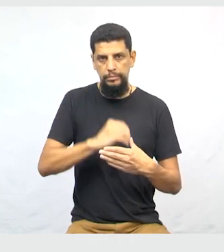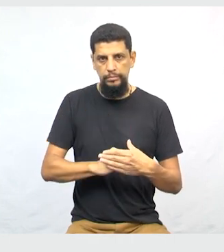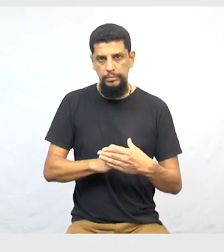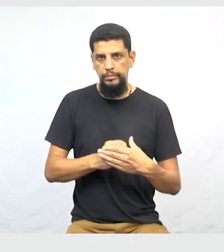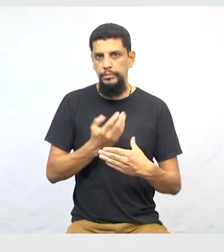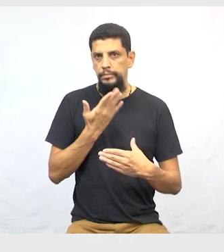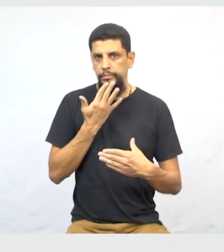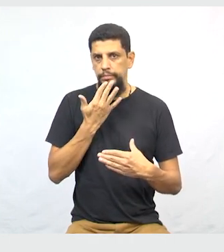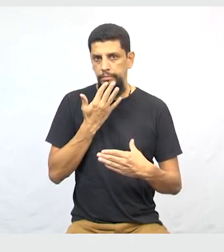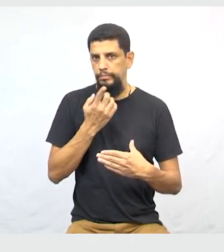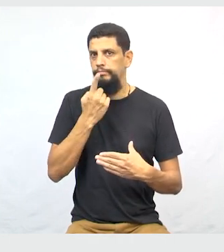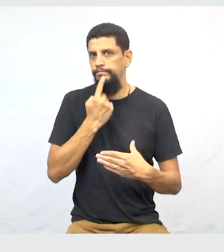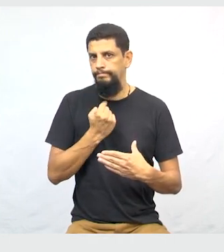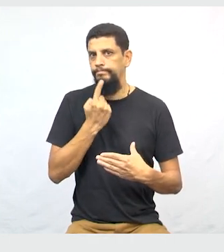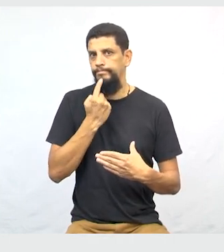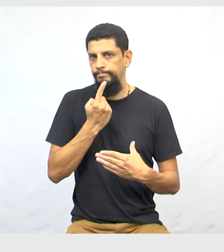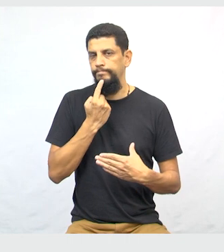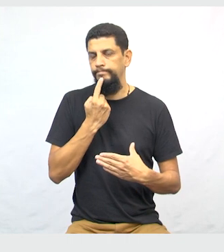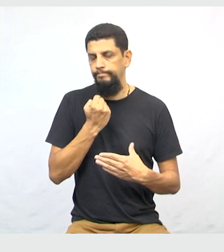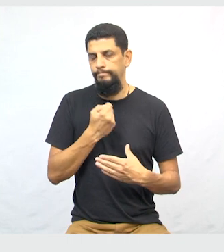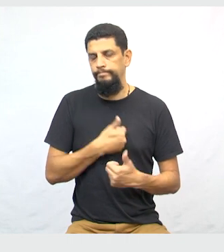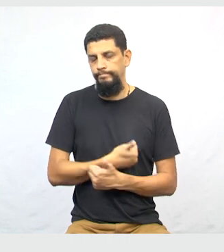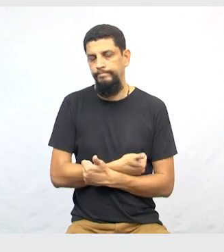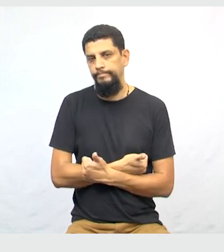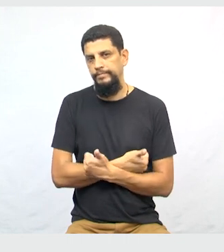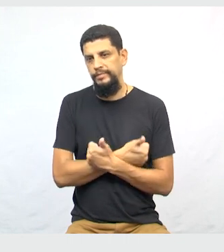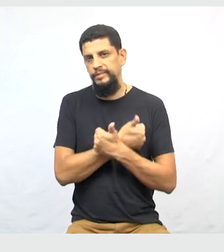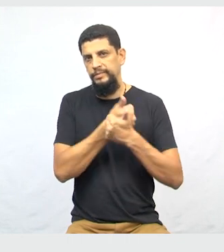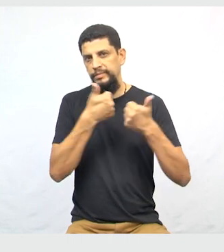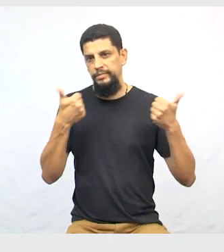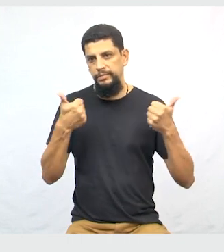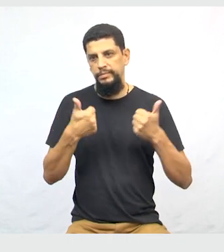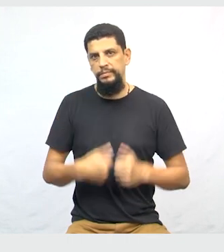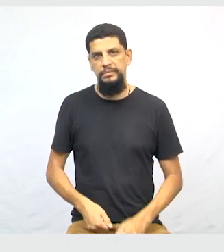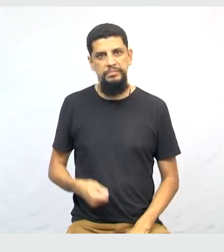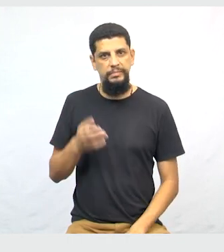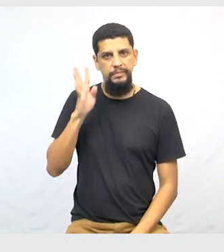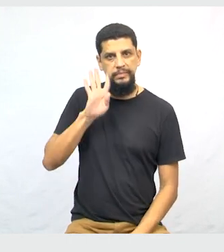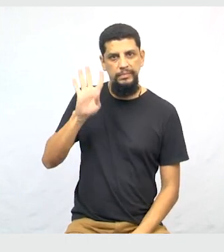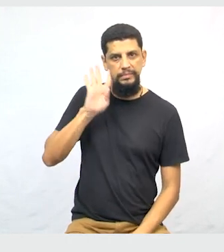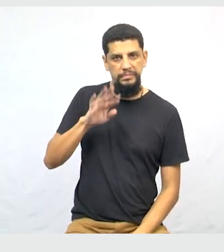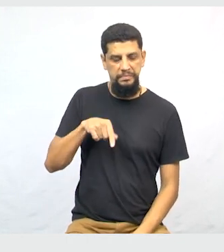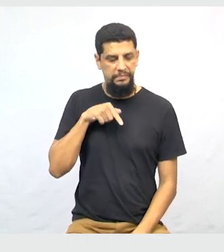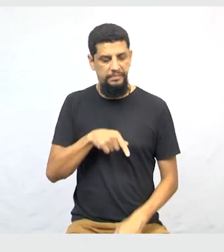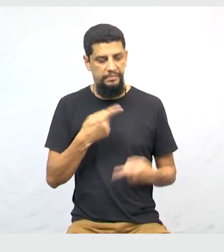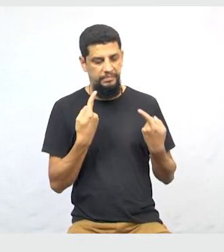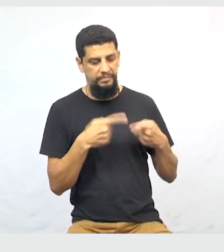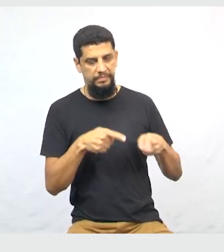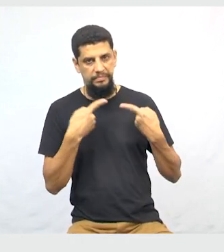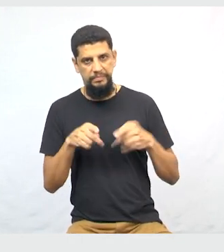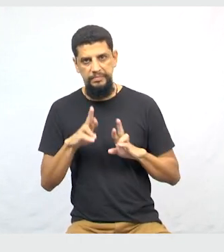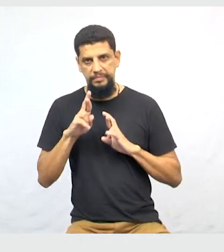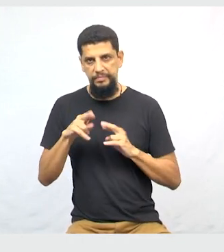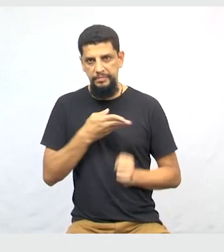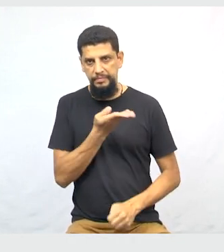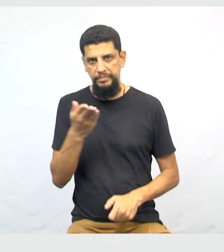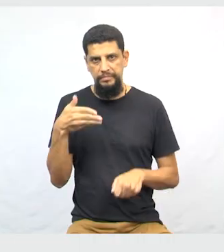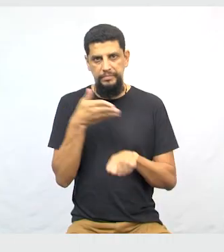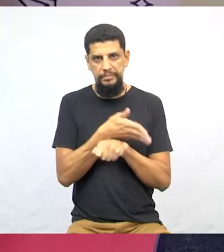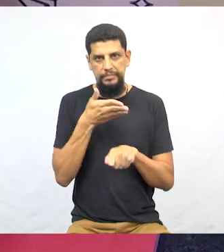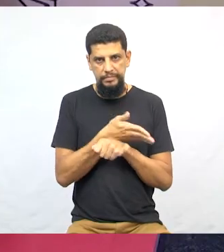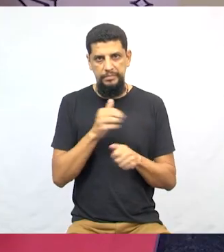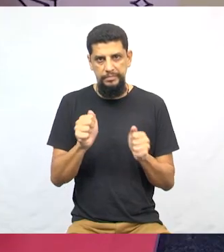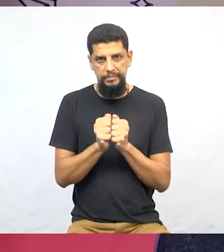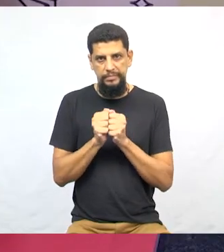Duas bolinhas vermelhas. Muito bem! Foi muito bacana esses desafios aí. Espero que vocês